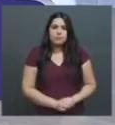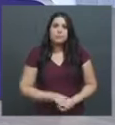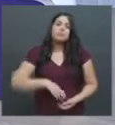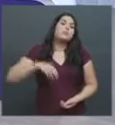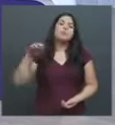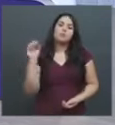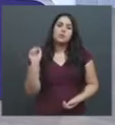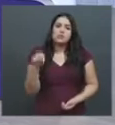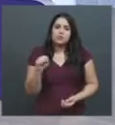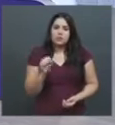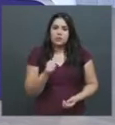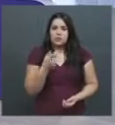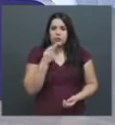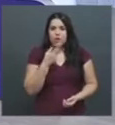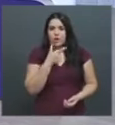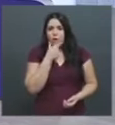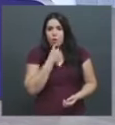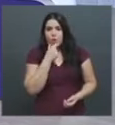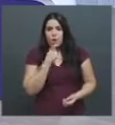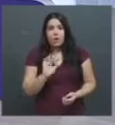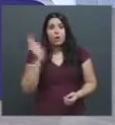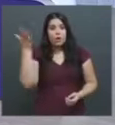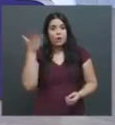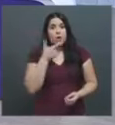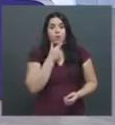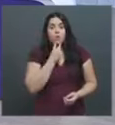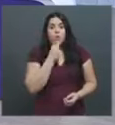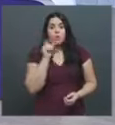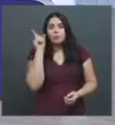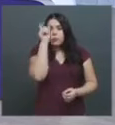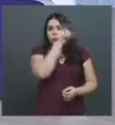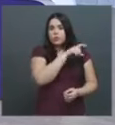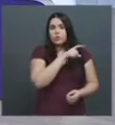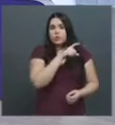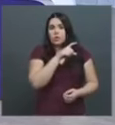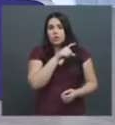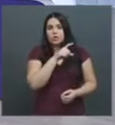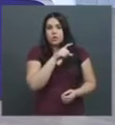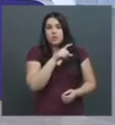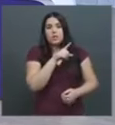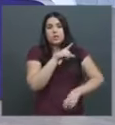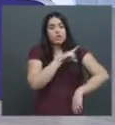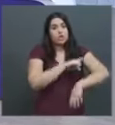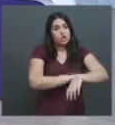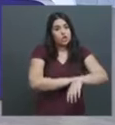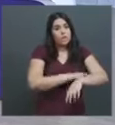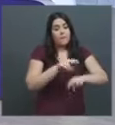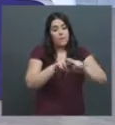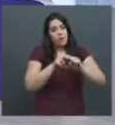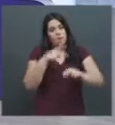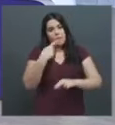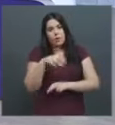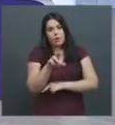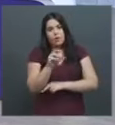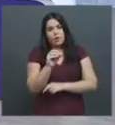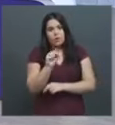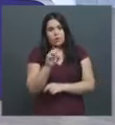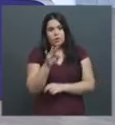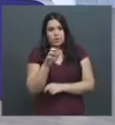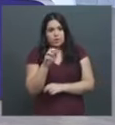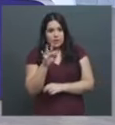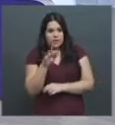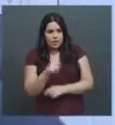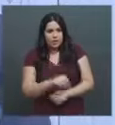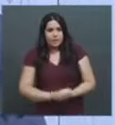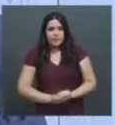até para extrapolar um pouco para os homens, que acontece muito nos homens, da dificuldade de urinar por causa da próstata. Então, na próstata ela fica à frente